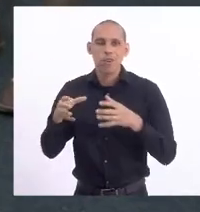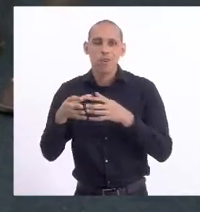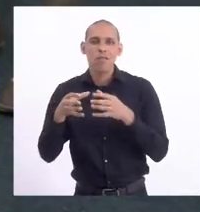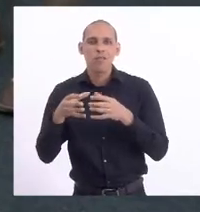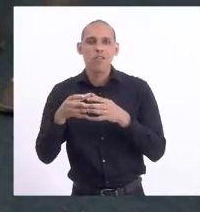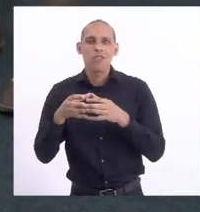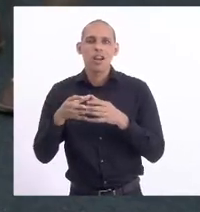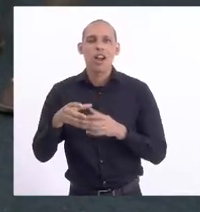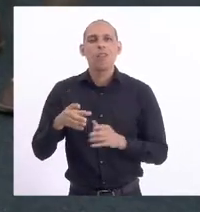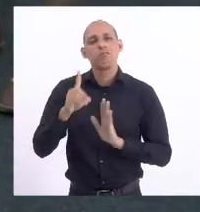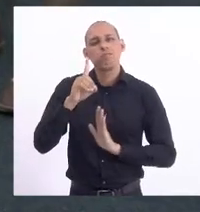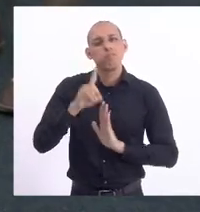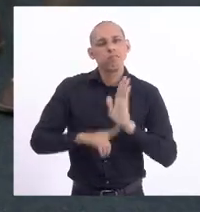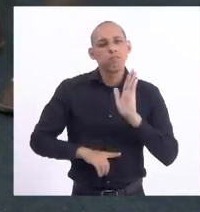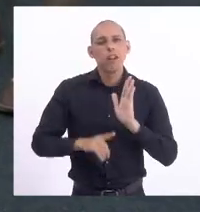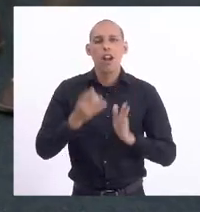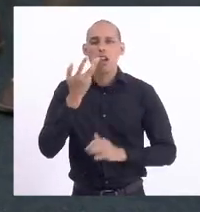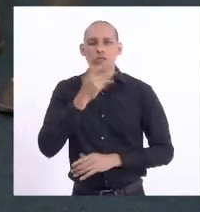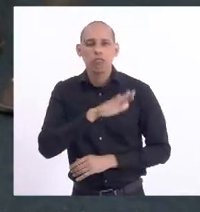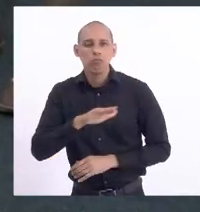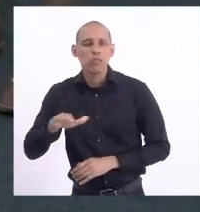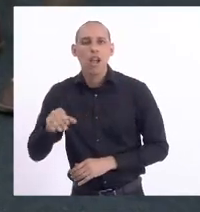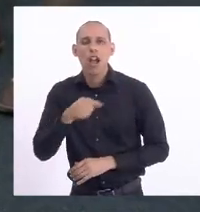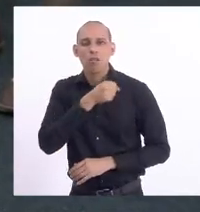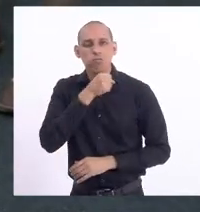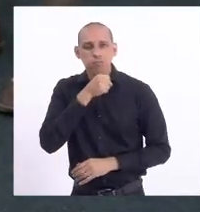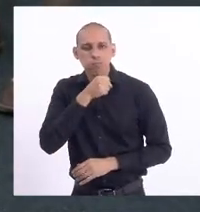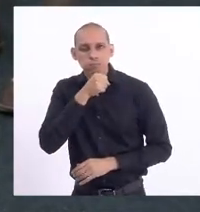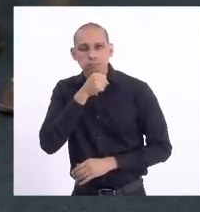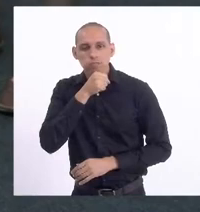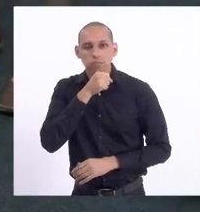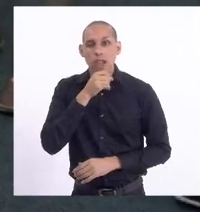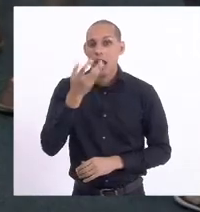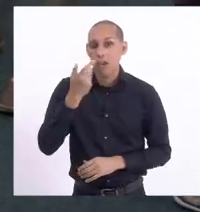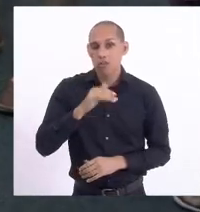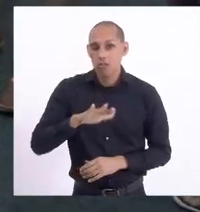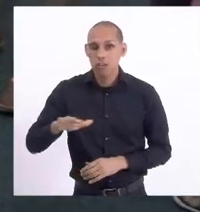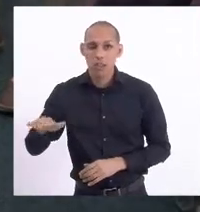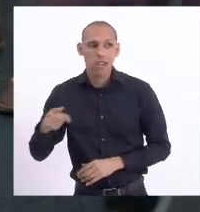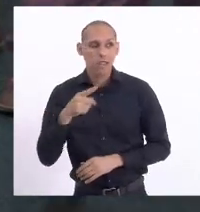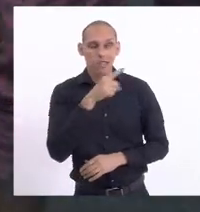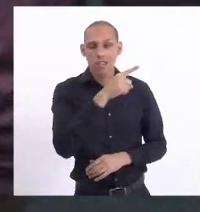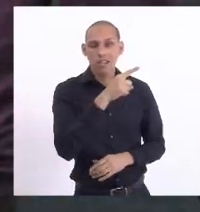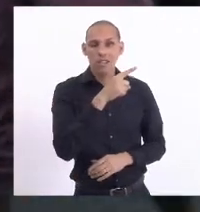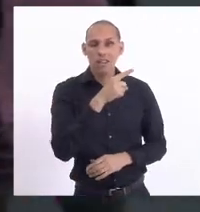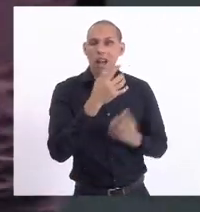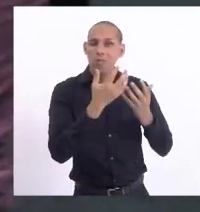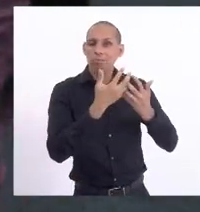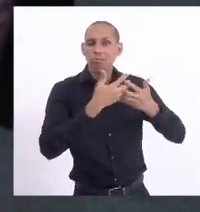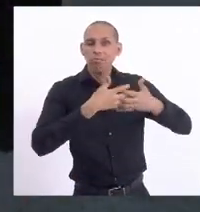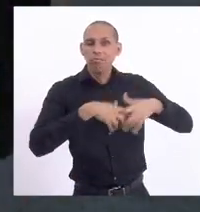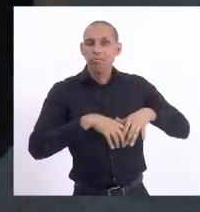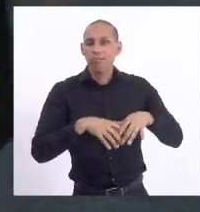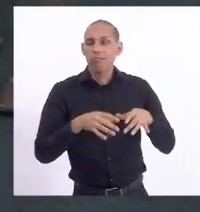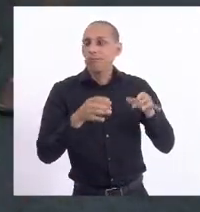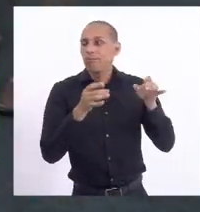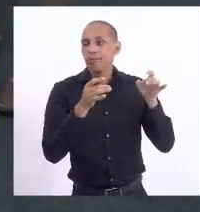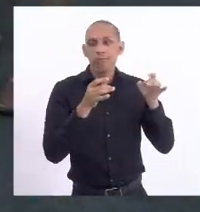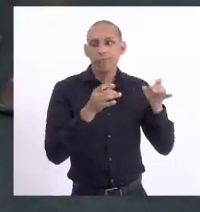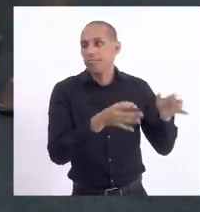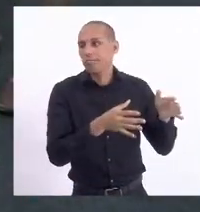das Crianças, dos Idosos, as crianças lá em Petrópolis estão